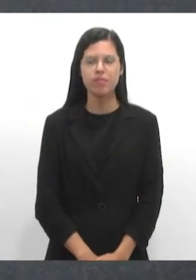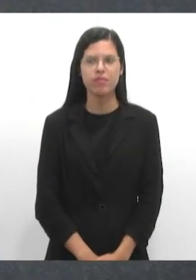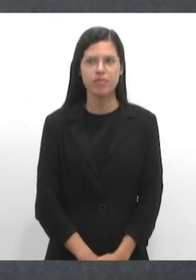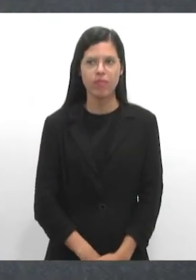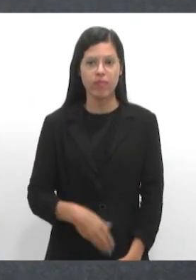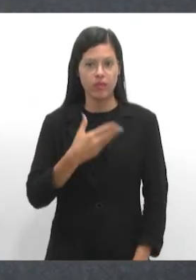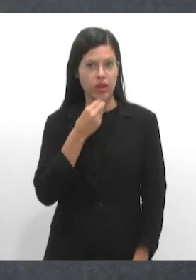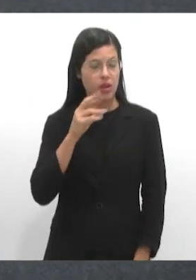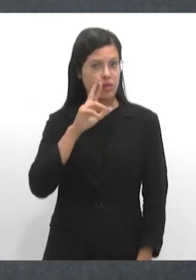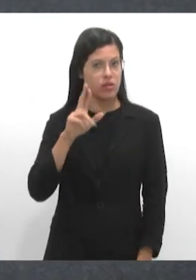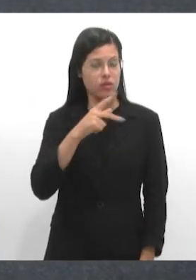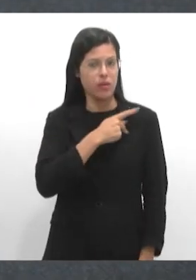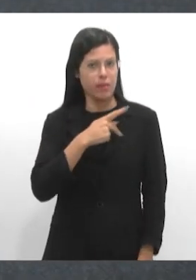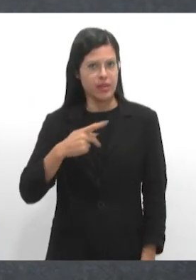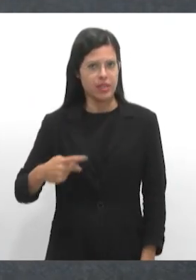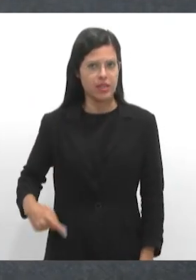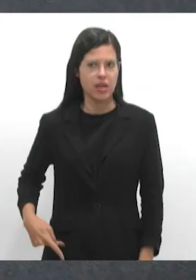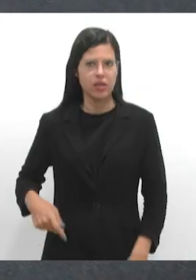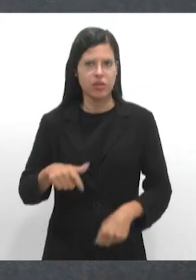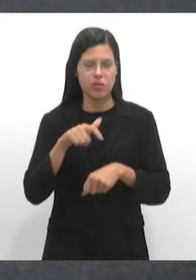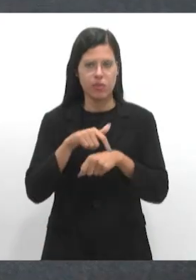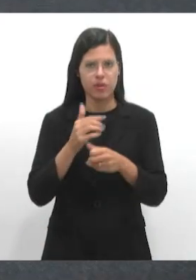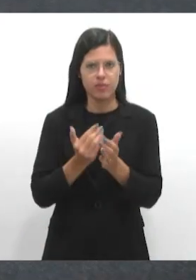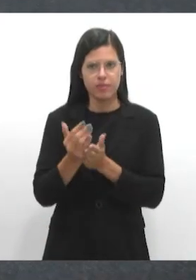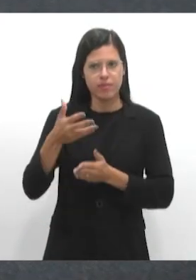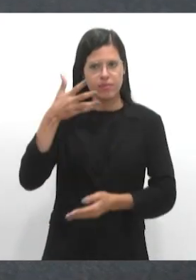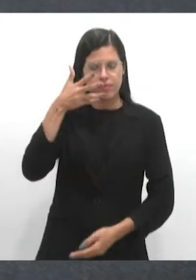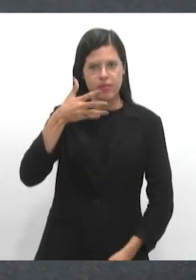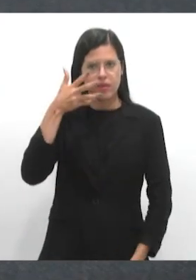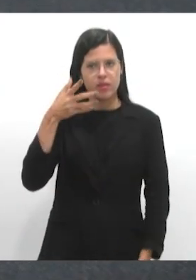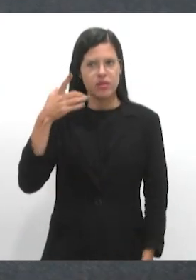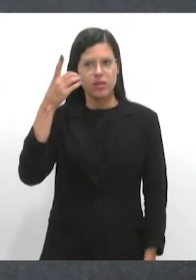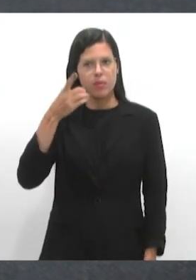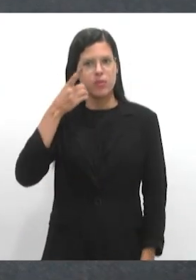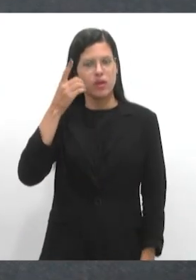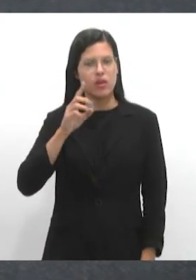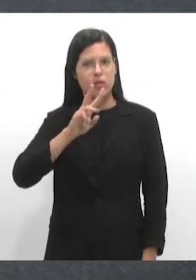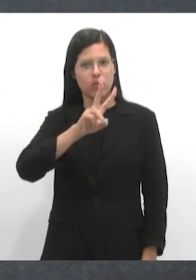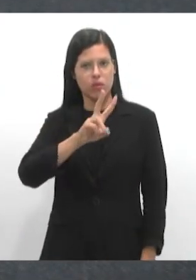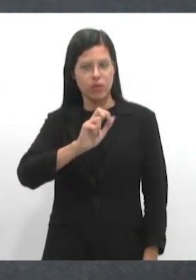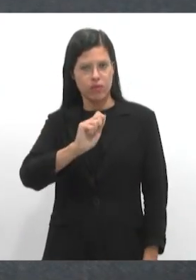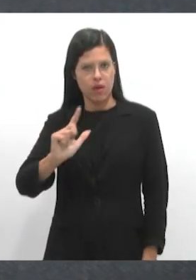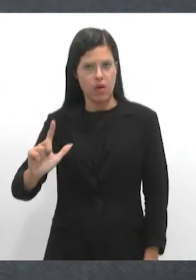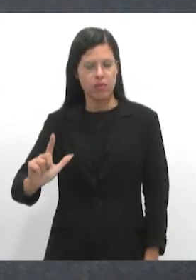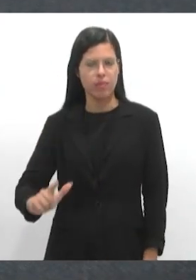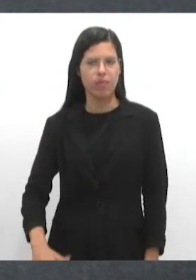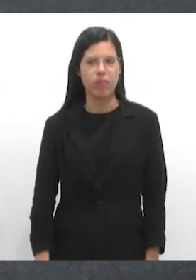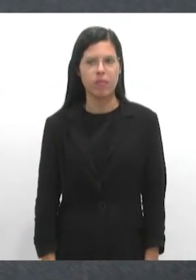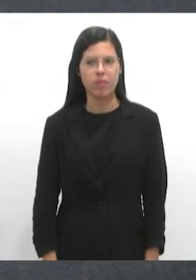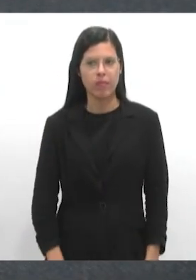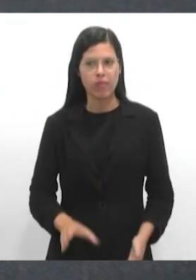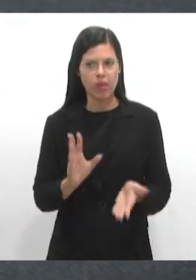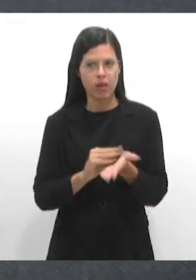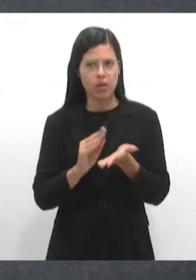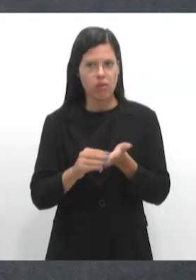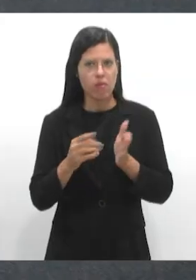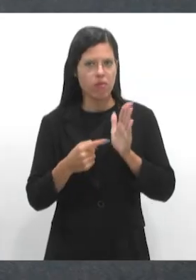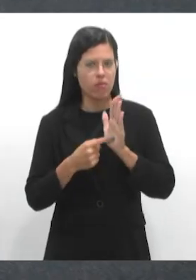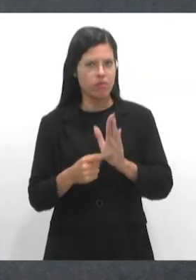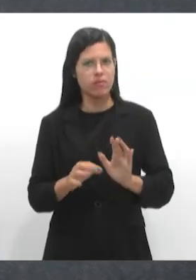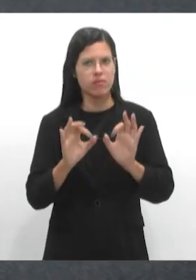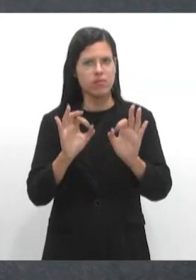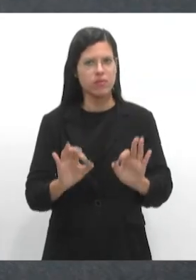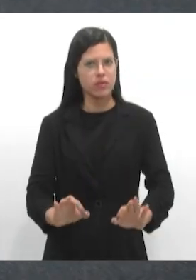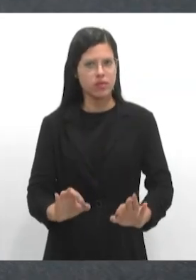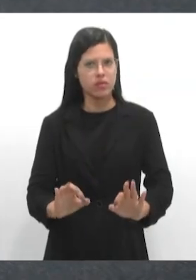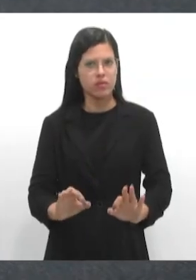Senhor presidente do expediente inicial, deputado Valda Ceasa, a ata reflete com